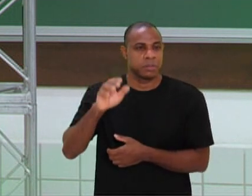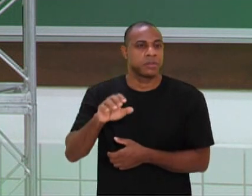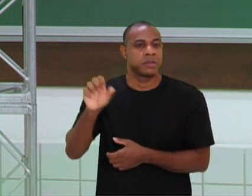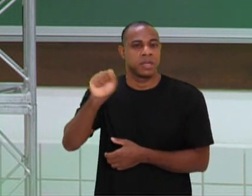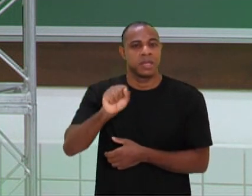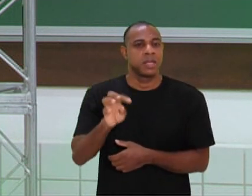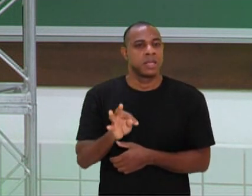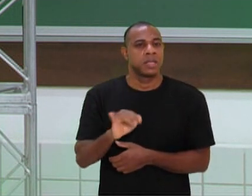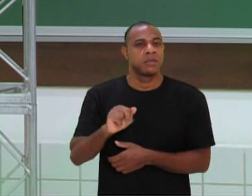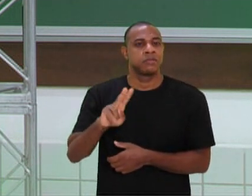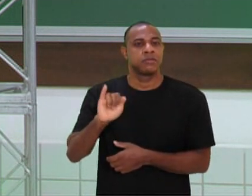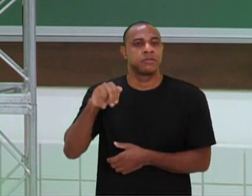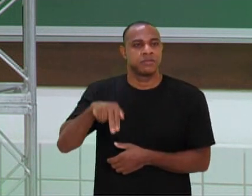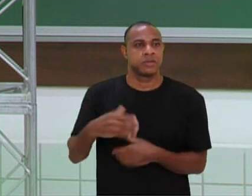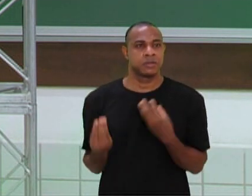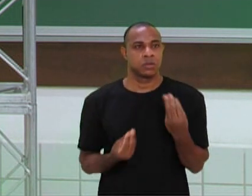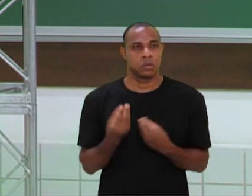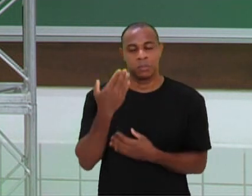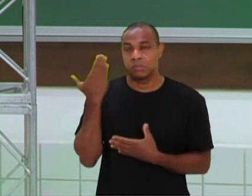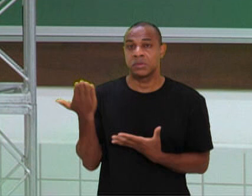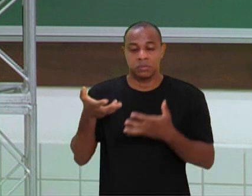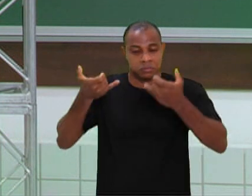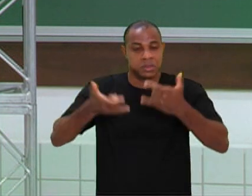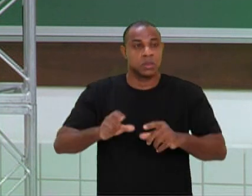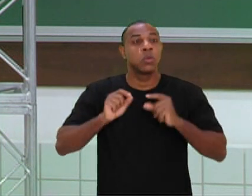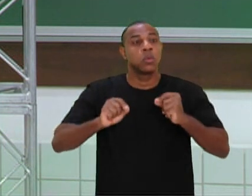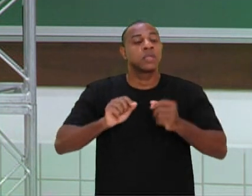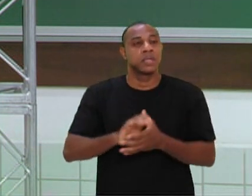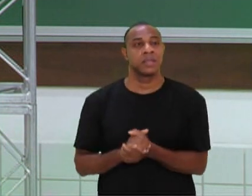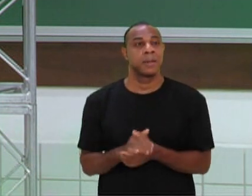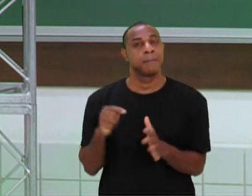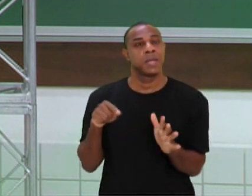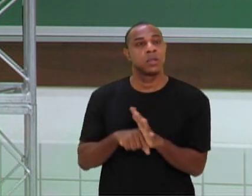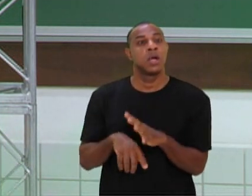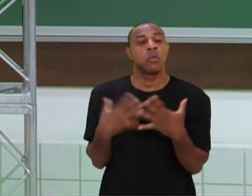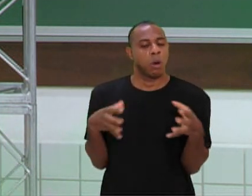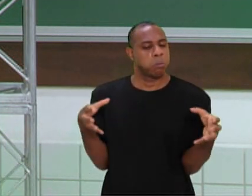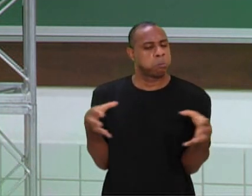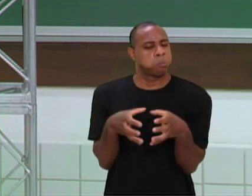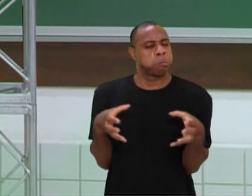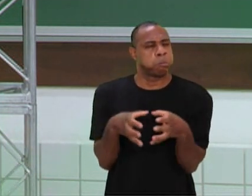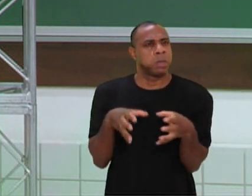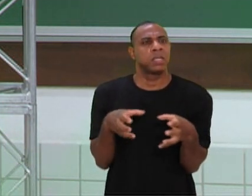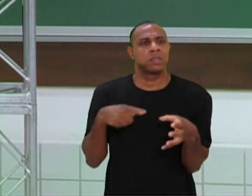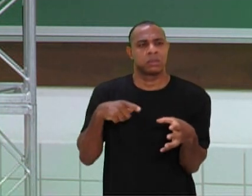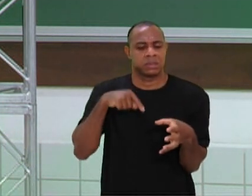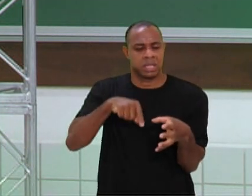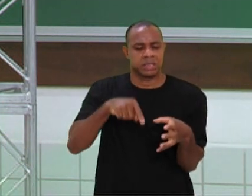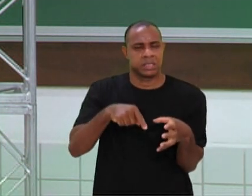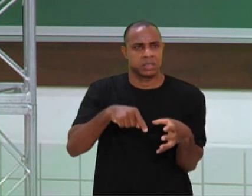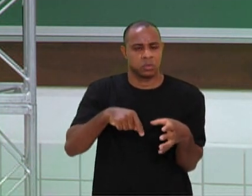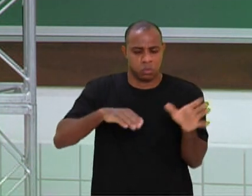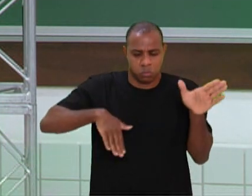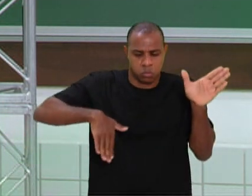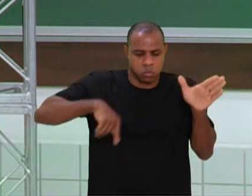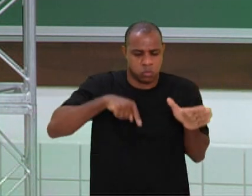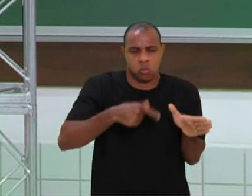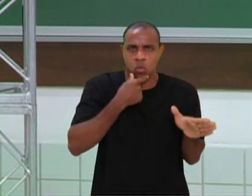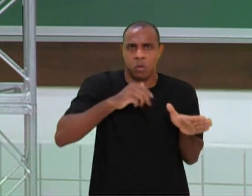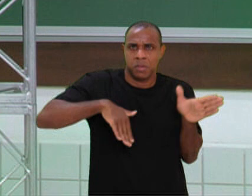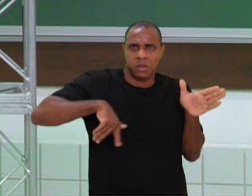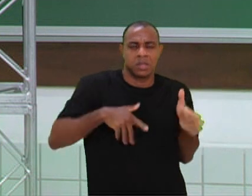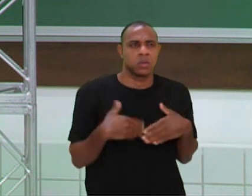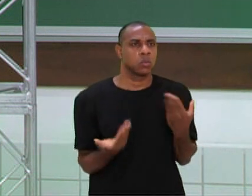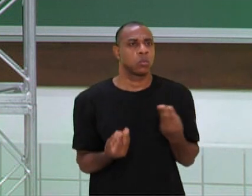certo? Gente, então aqui, o que ele fala para nós, né? Ele pergunta qual é a pressão que está sobre o mergulhador. Quando a gente fala isso,